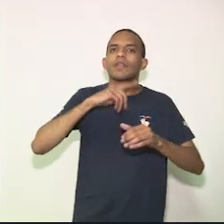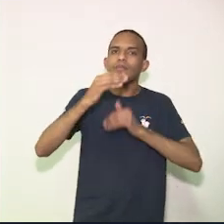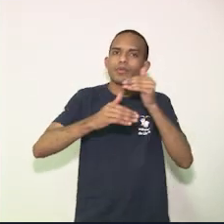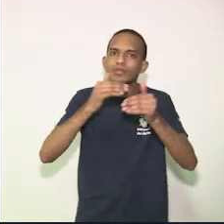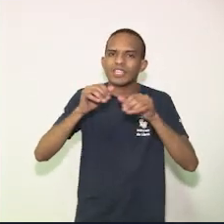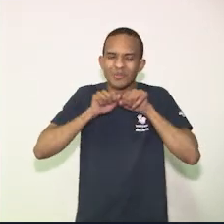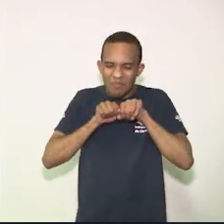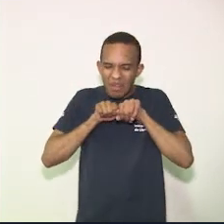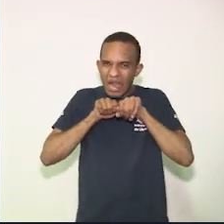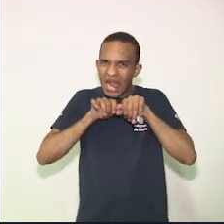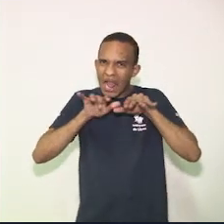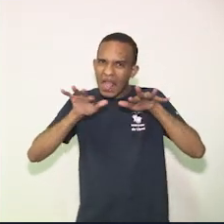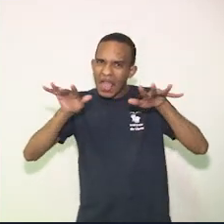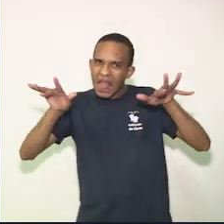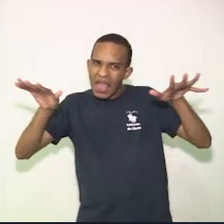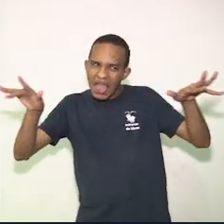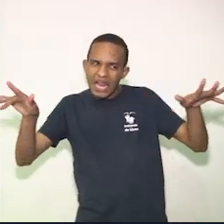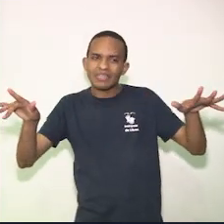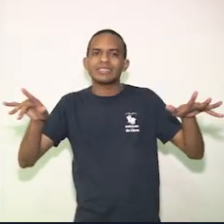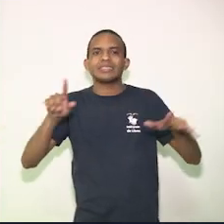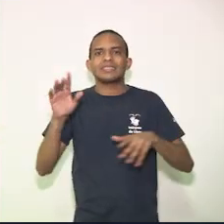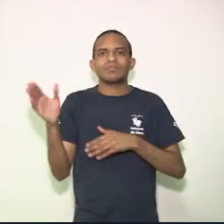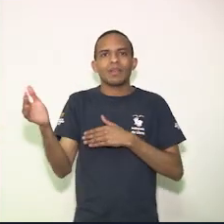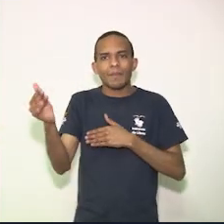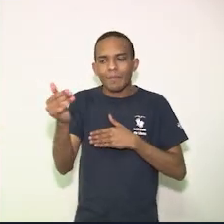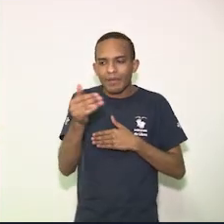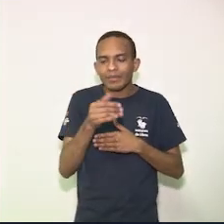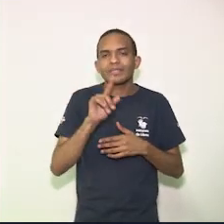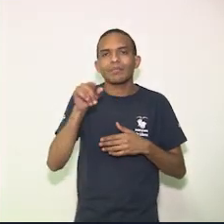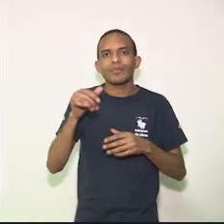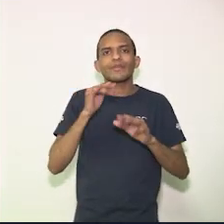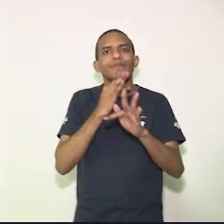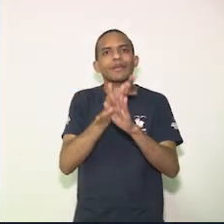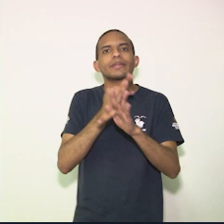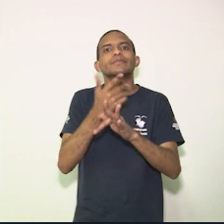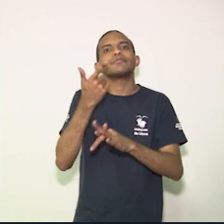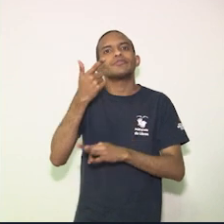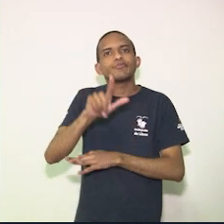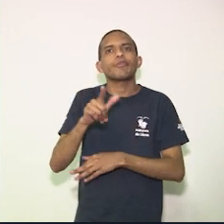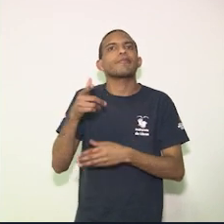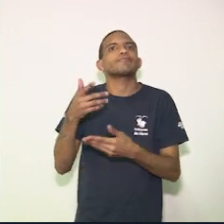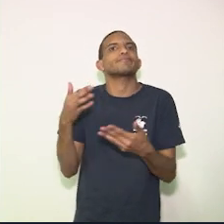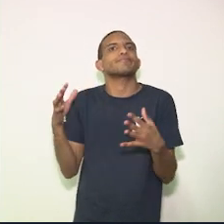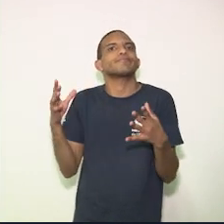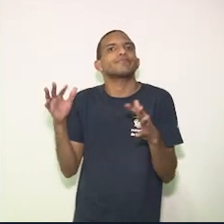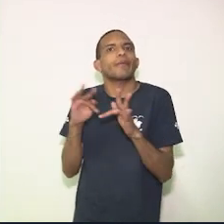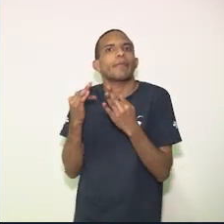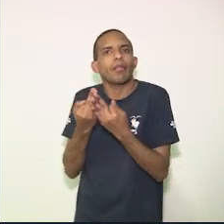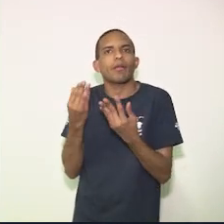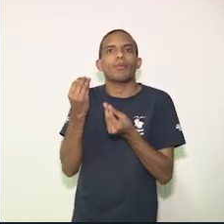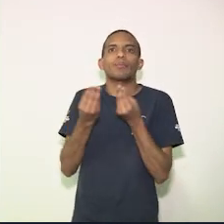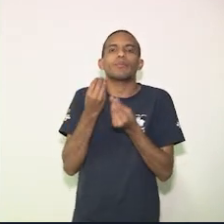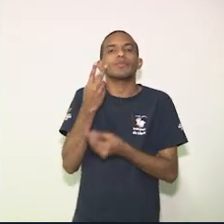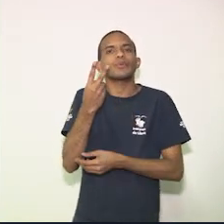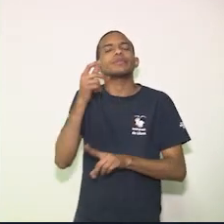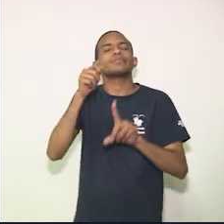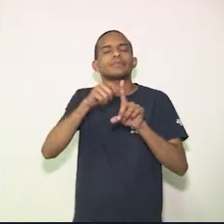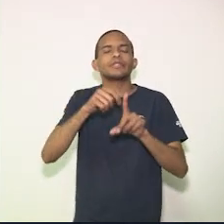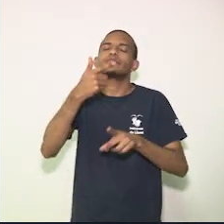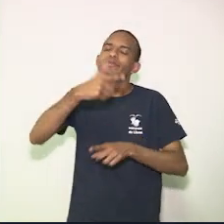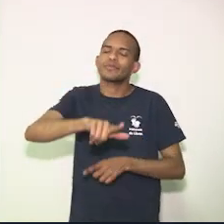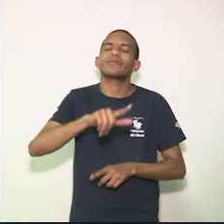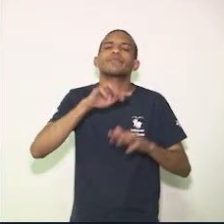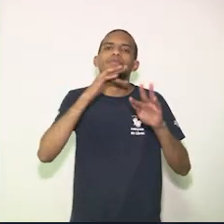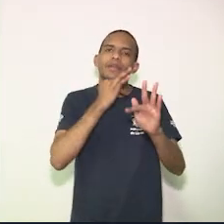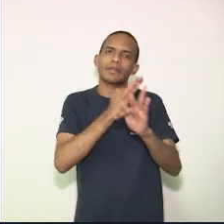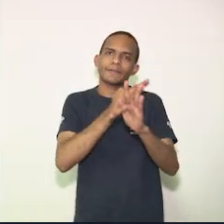de contaminação e depois deram férias para as crianças voltarem ao convívio das famílias. 2 meses de férias também. E